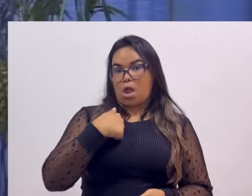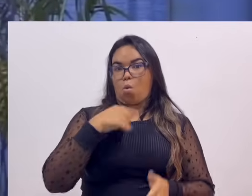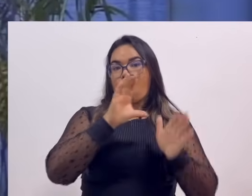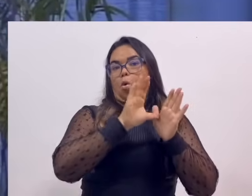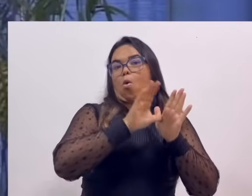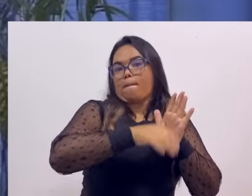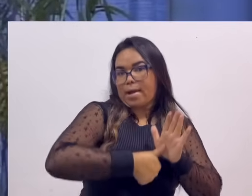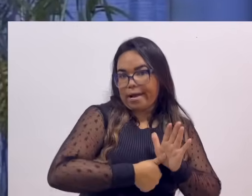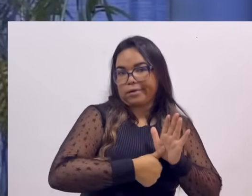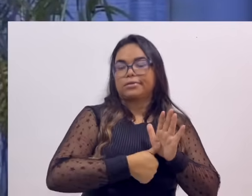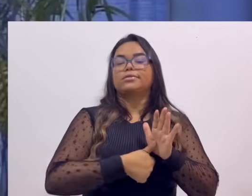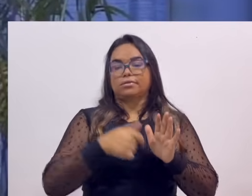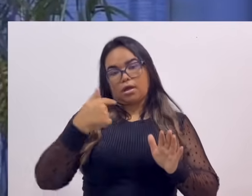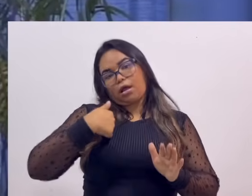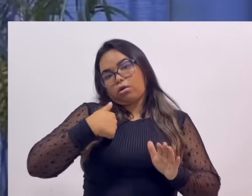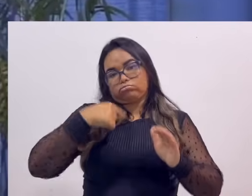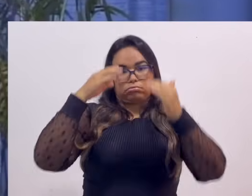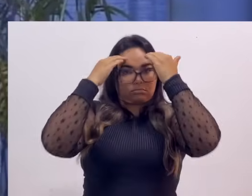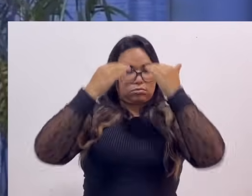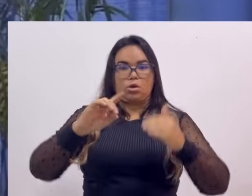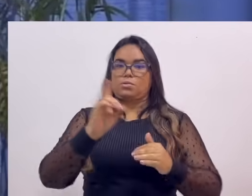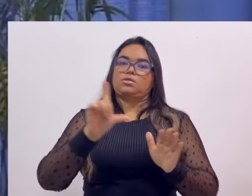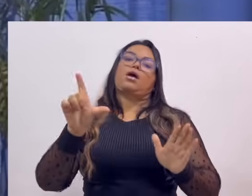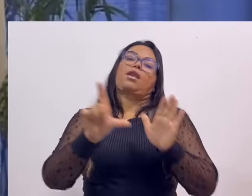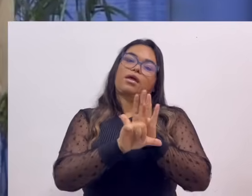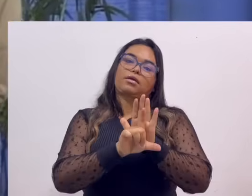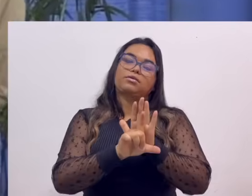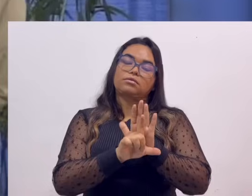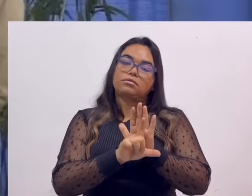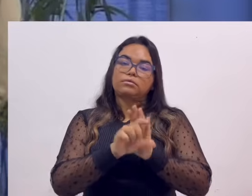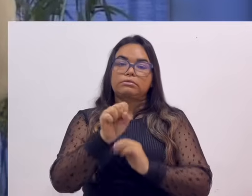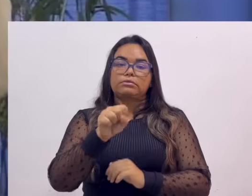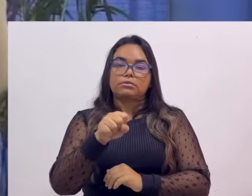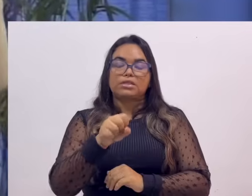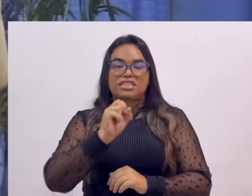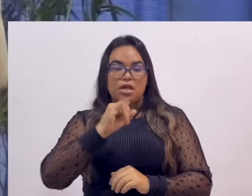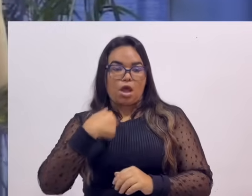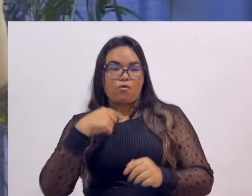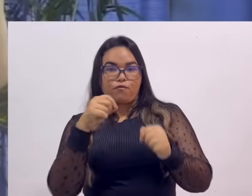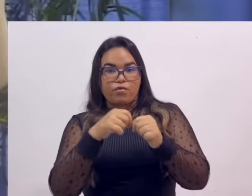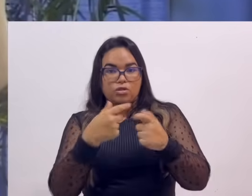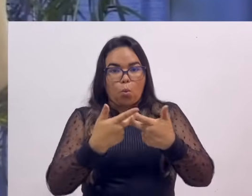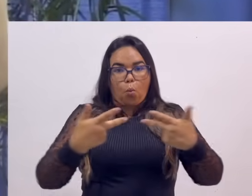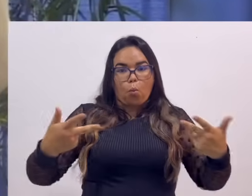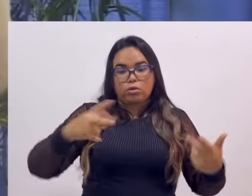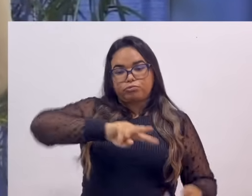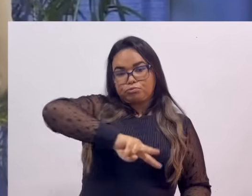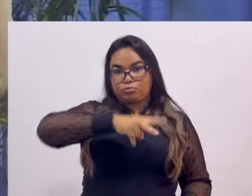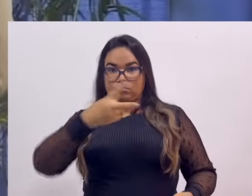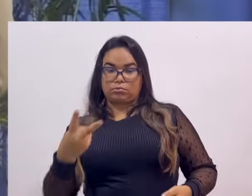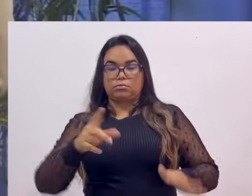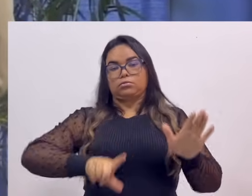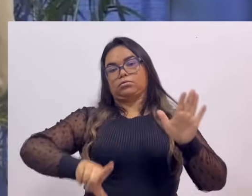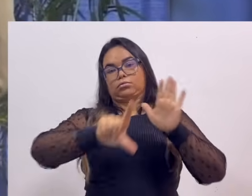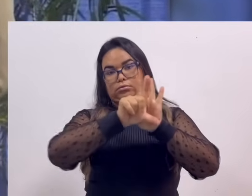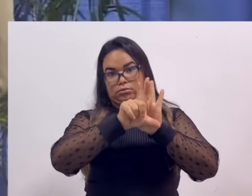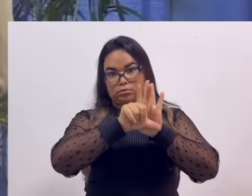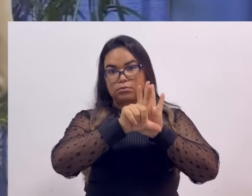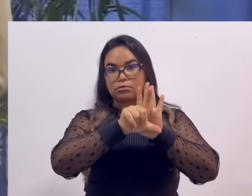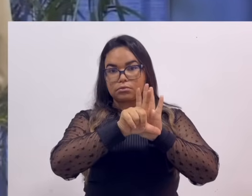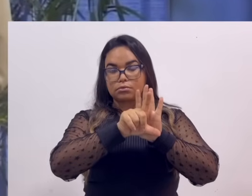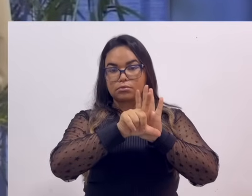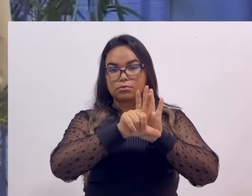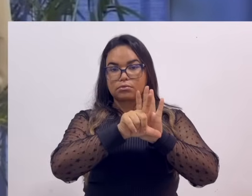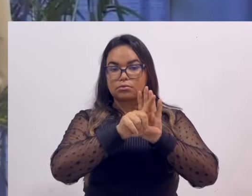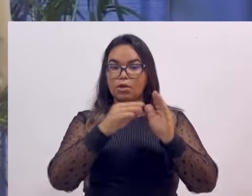roubasse, estaria transgredindo a lei de Deus? Sim. Se faço qualquer coisa contrária à lei de Deus, segundo a